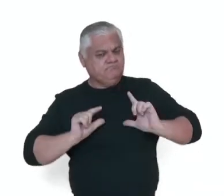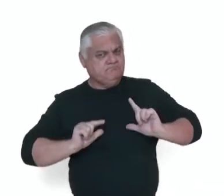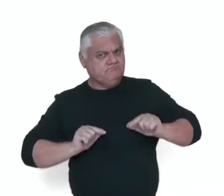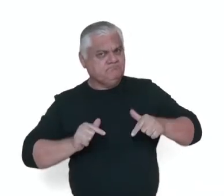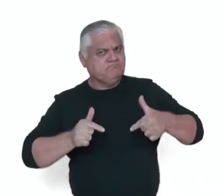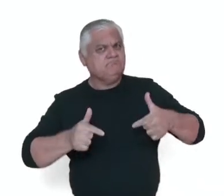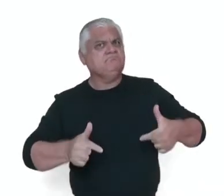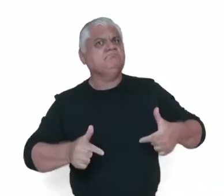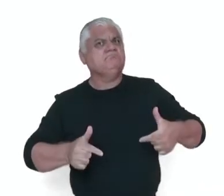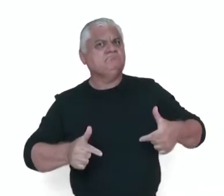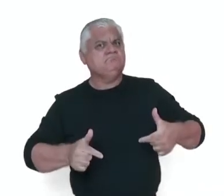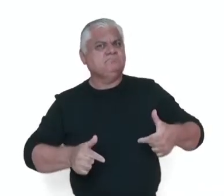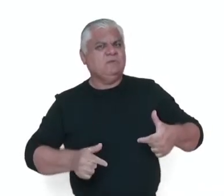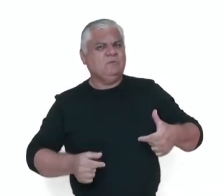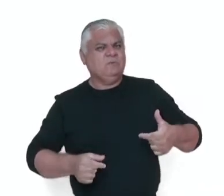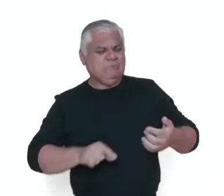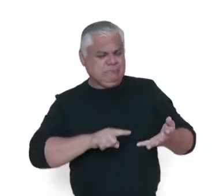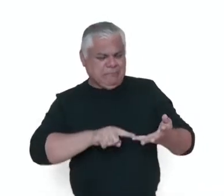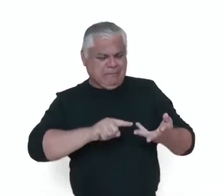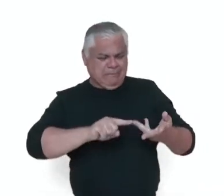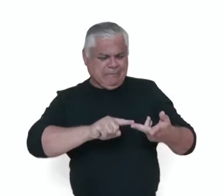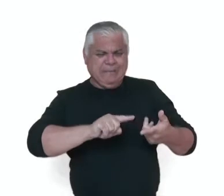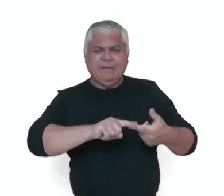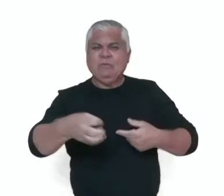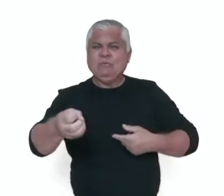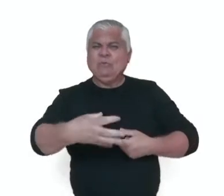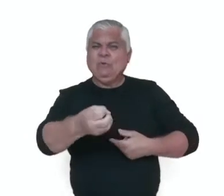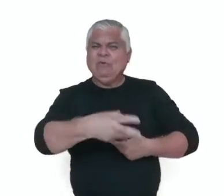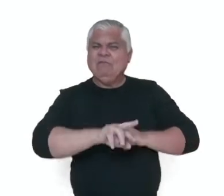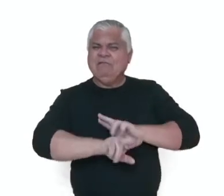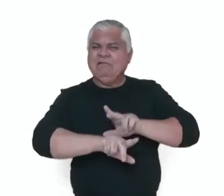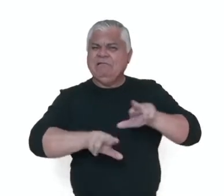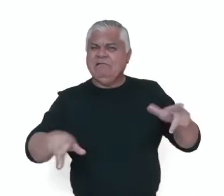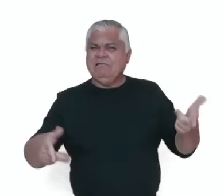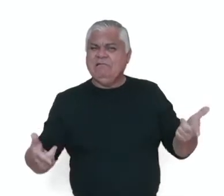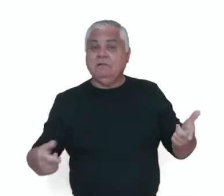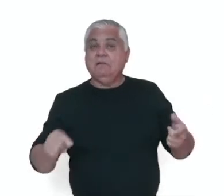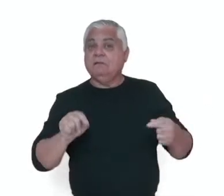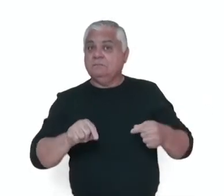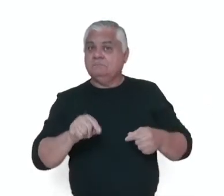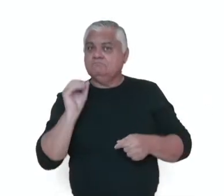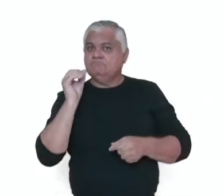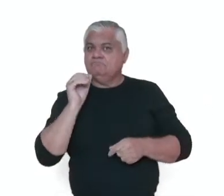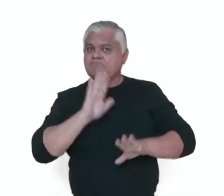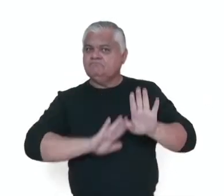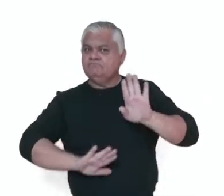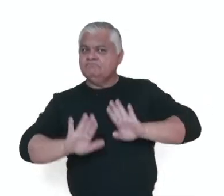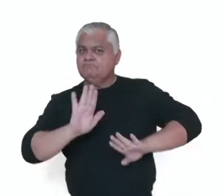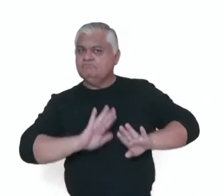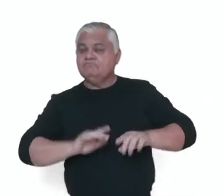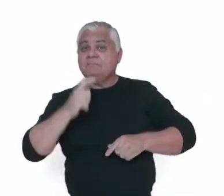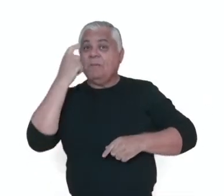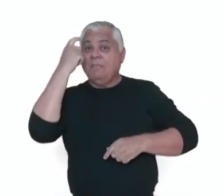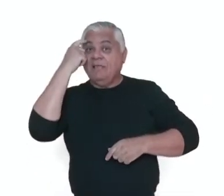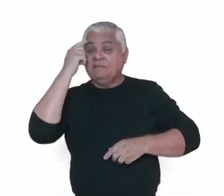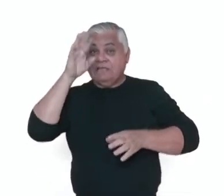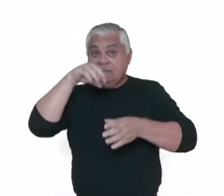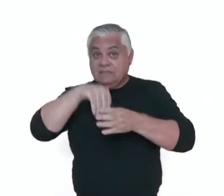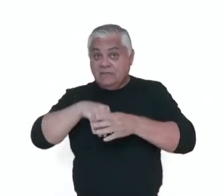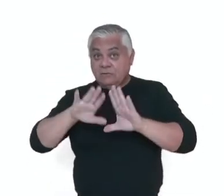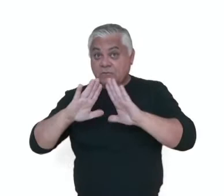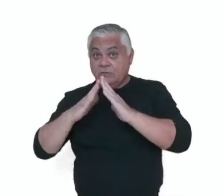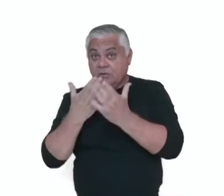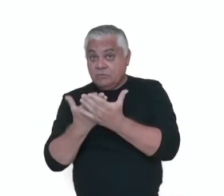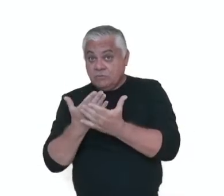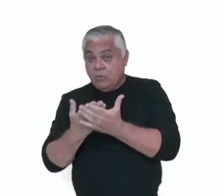o surgimento de tantos novos tipos de ginástica. E isso é verdade. Então, né, pensando no espaço escolar, defendemos